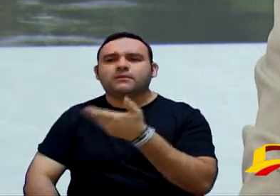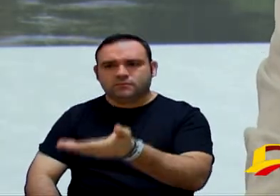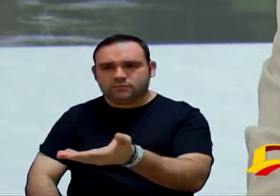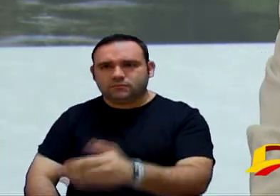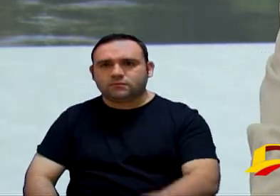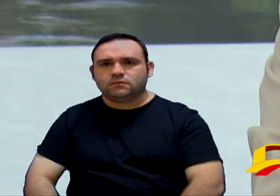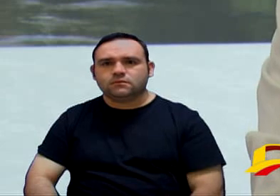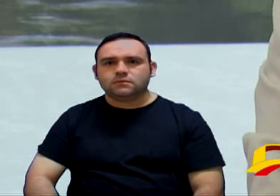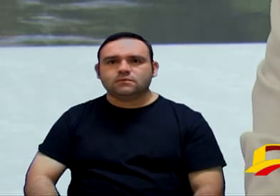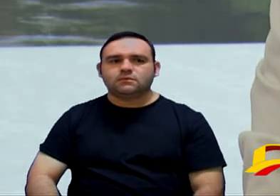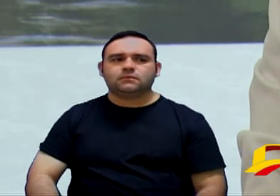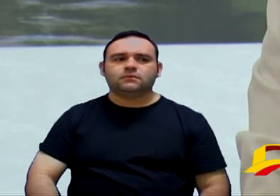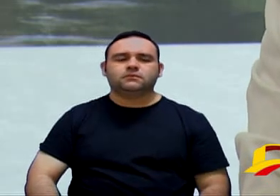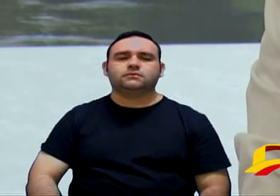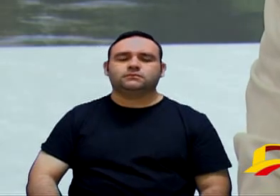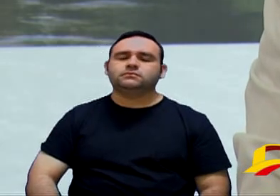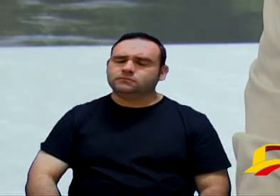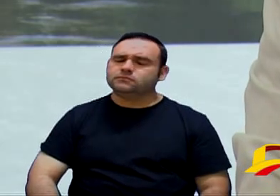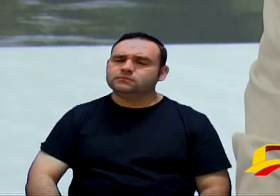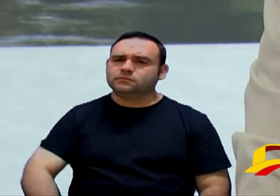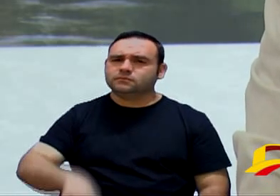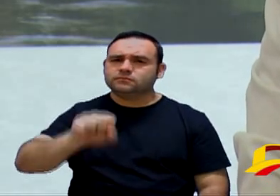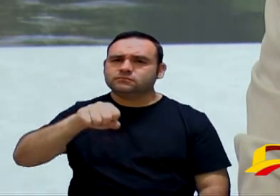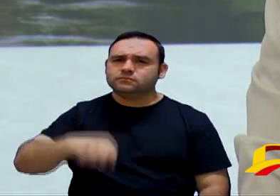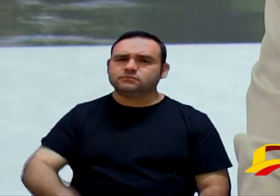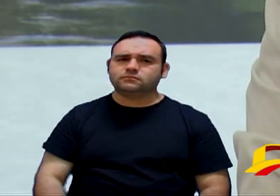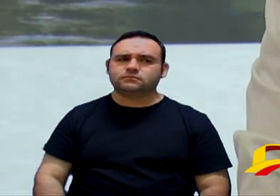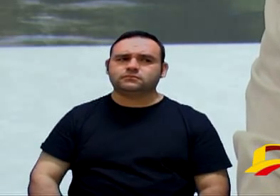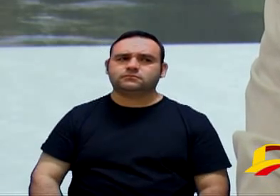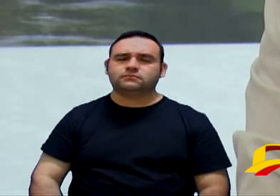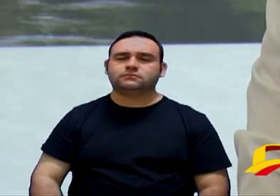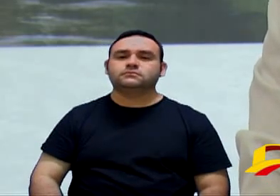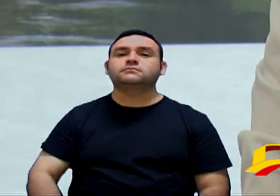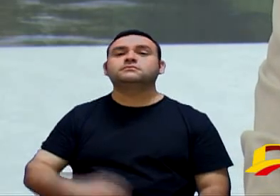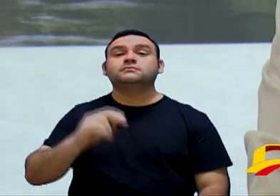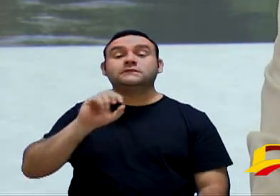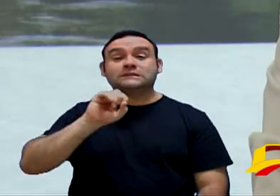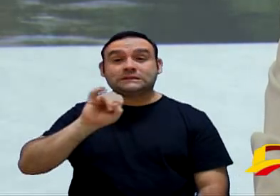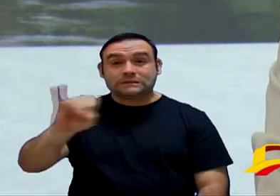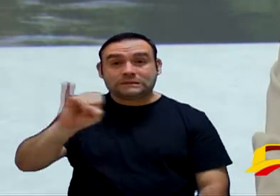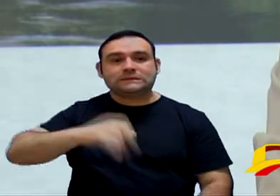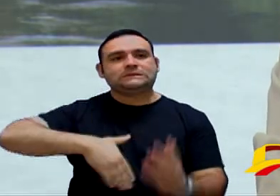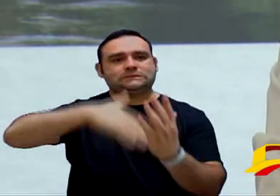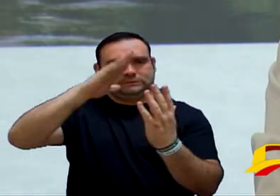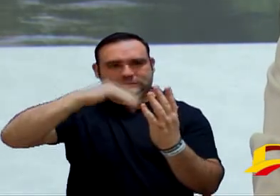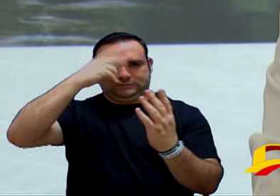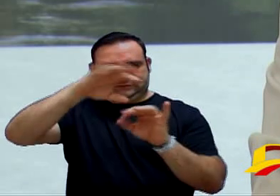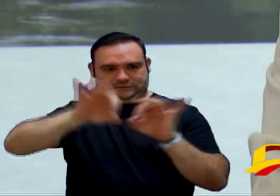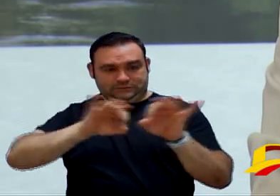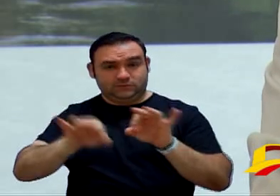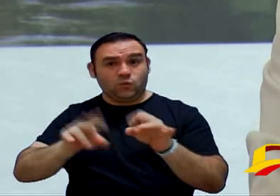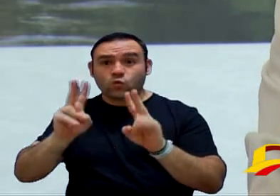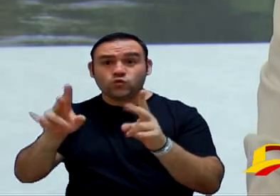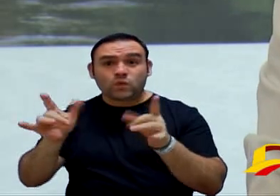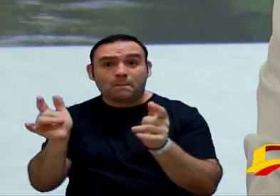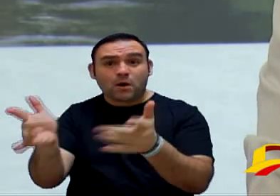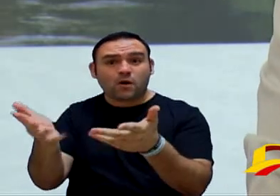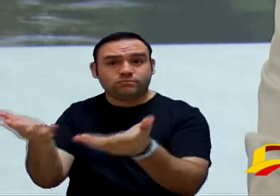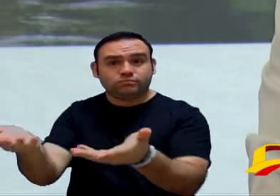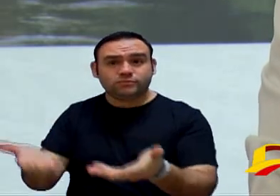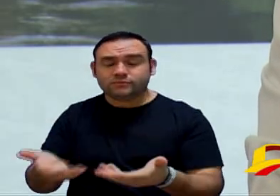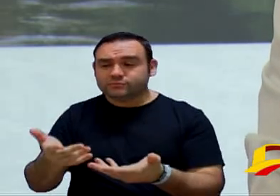favor Sim claro Vereador se foi reformado continua abandonado